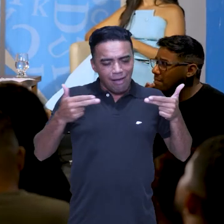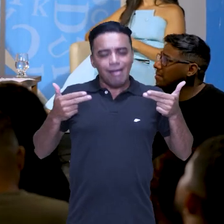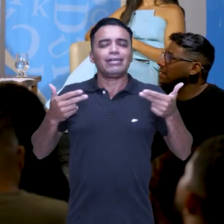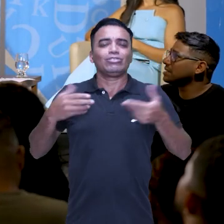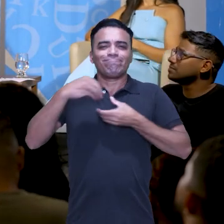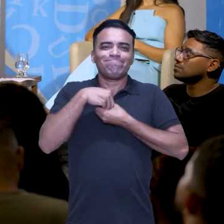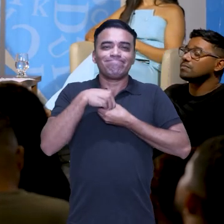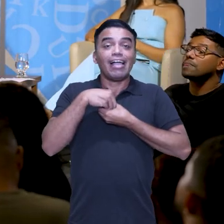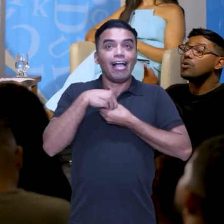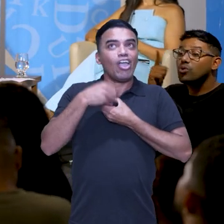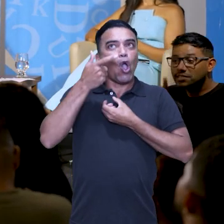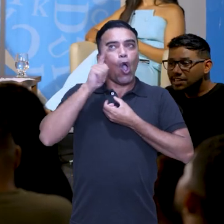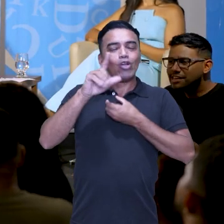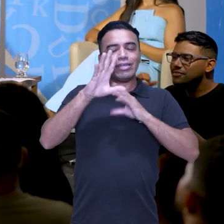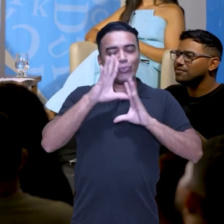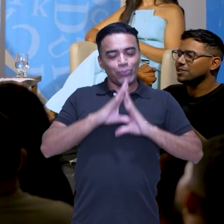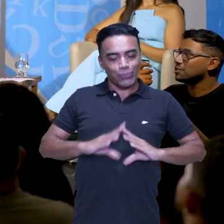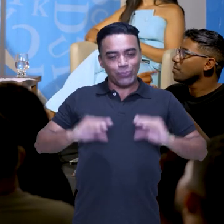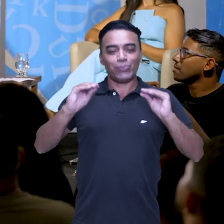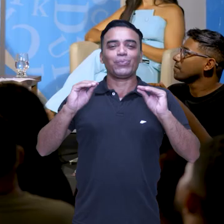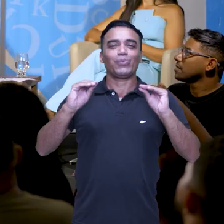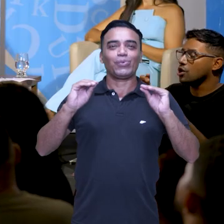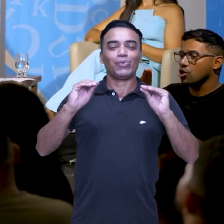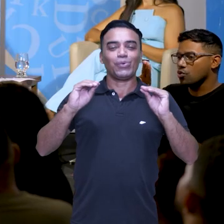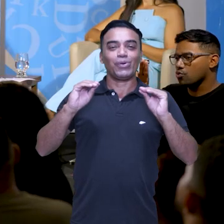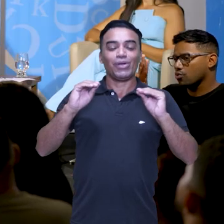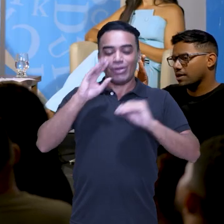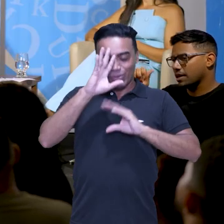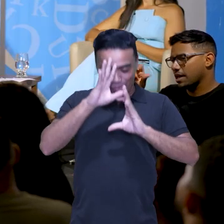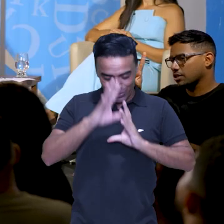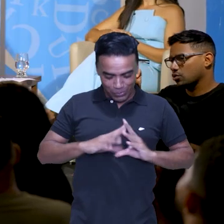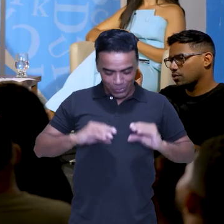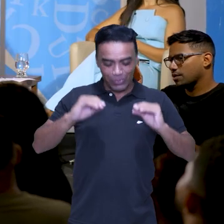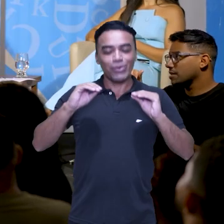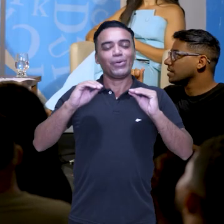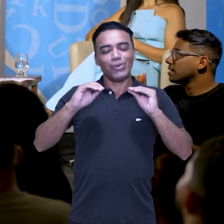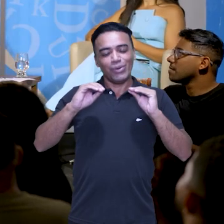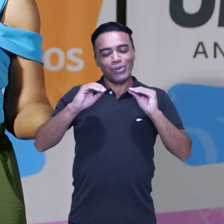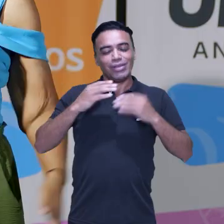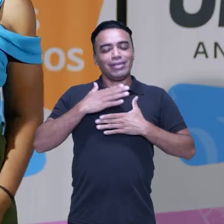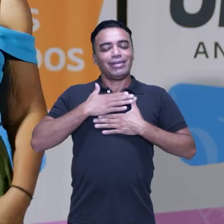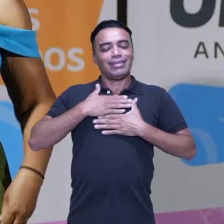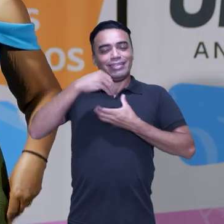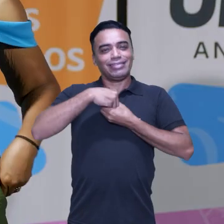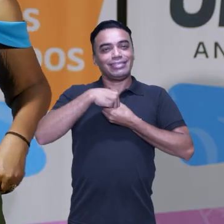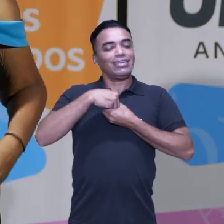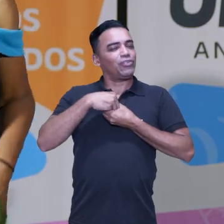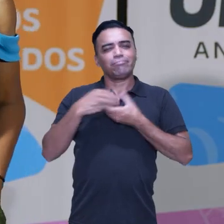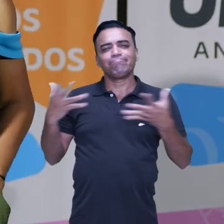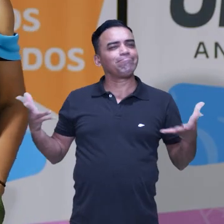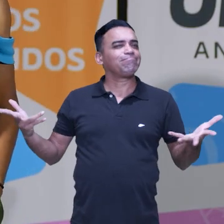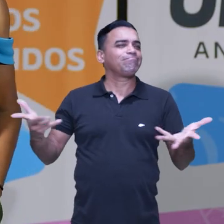eu consegui recuperar isso porque a curadoria curou o meu ego. Foi fantástico,